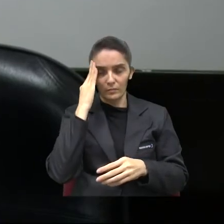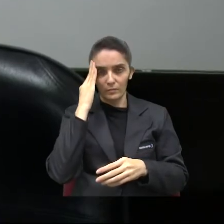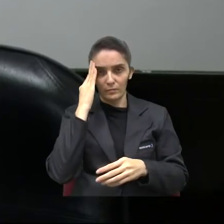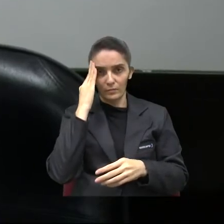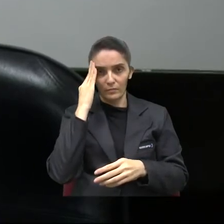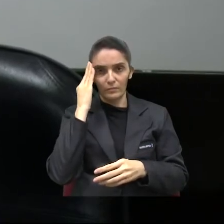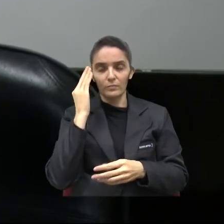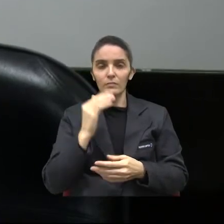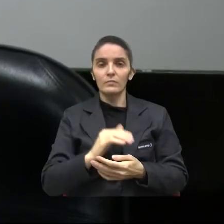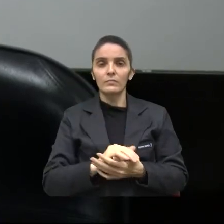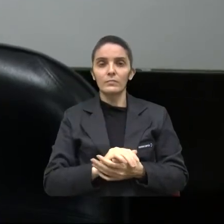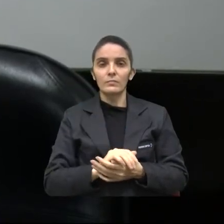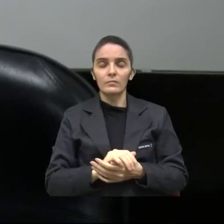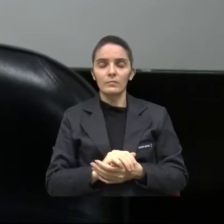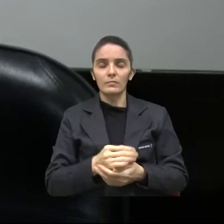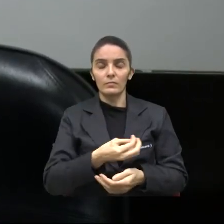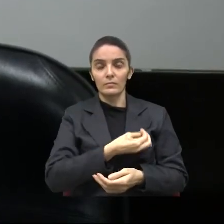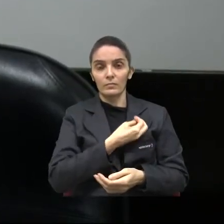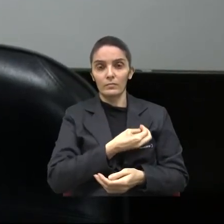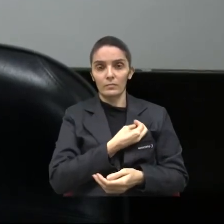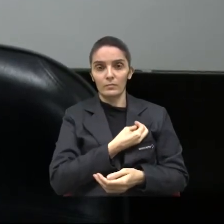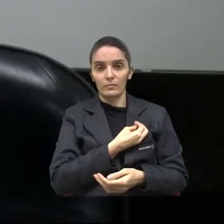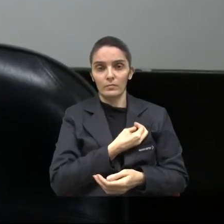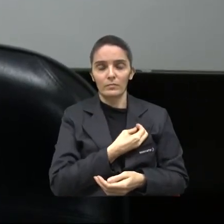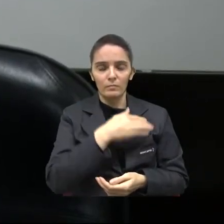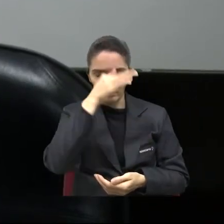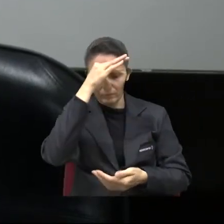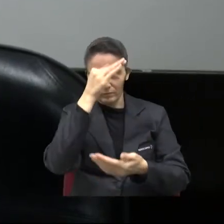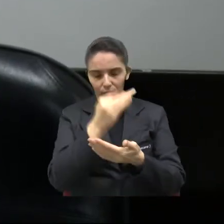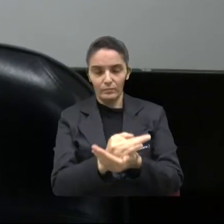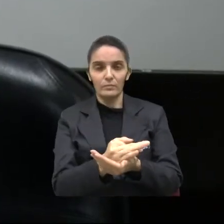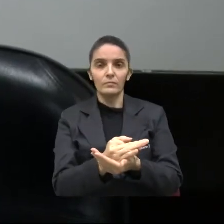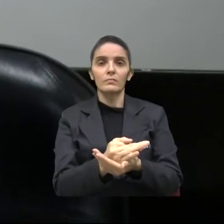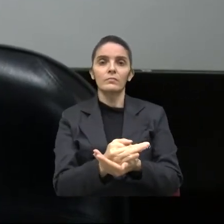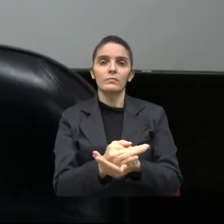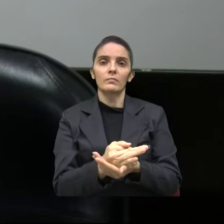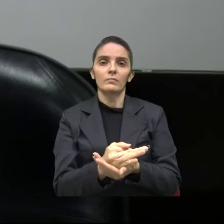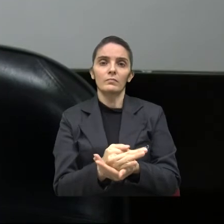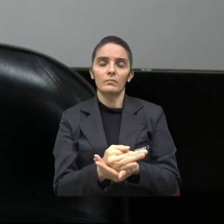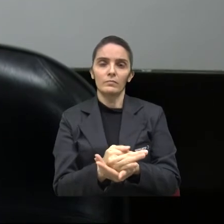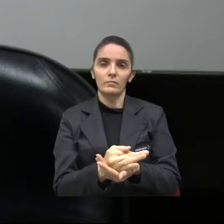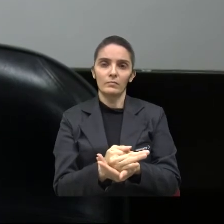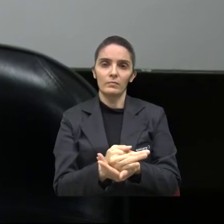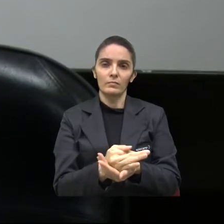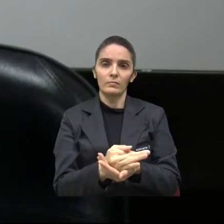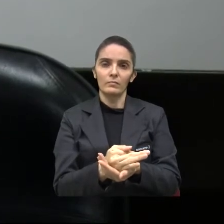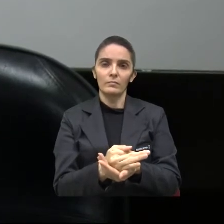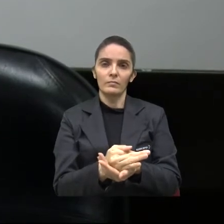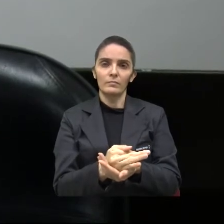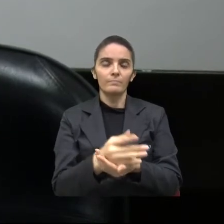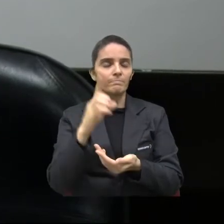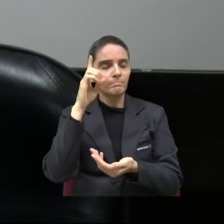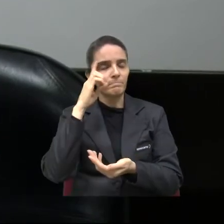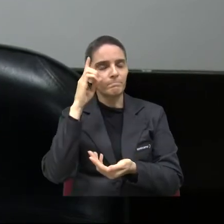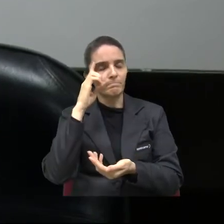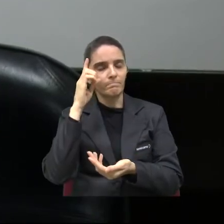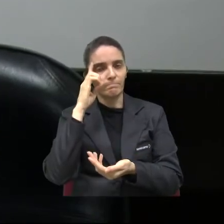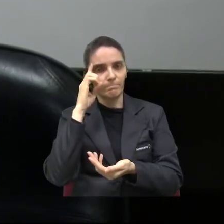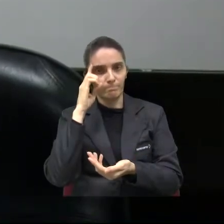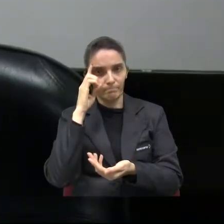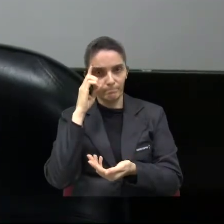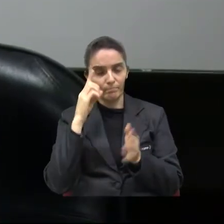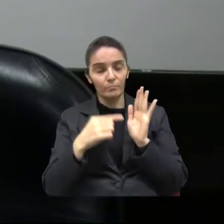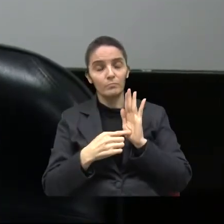nossa caminhada e a nossa fé, ela todos os dias nos